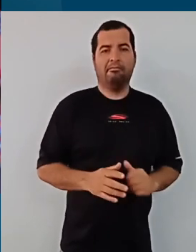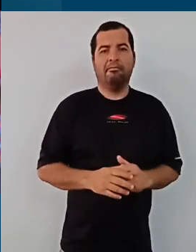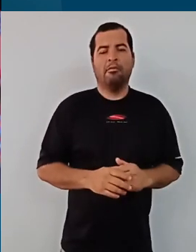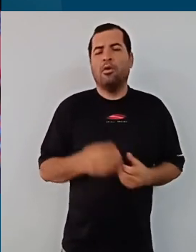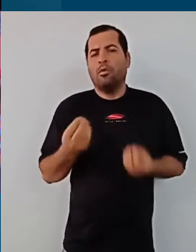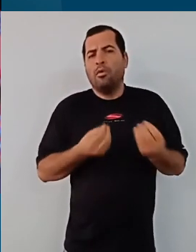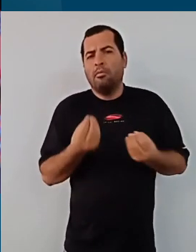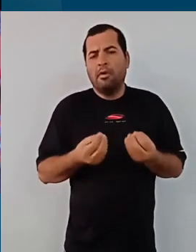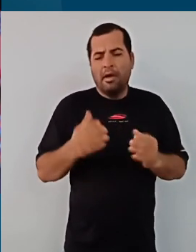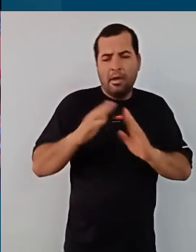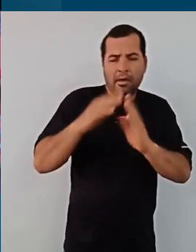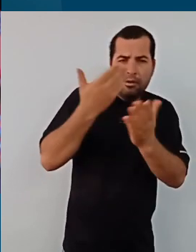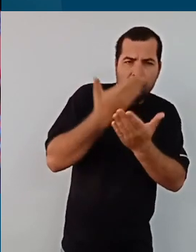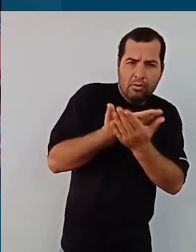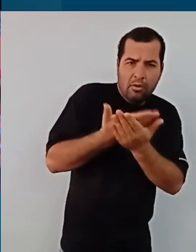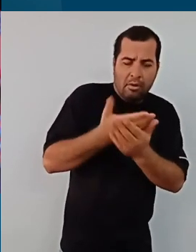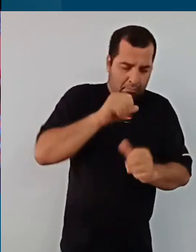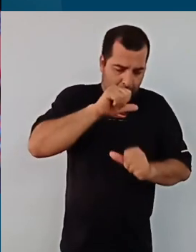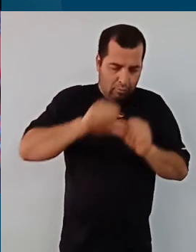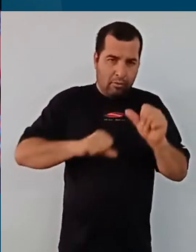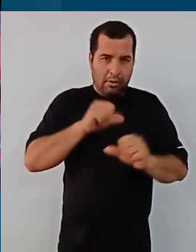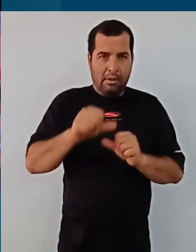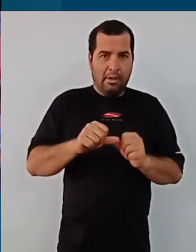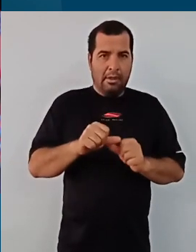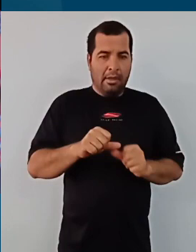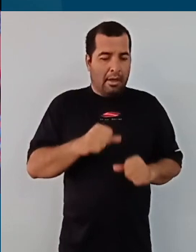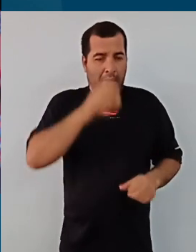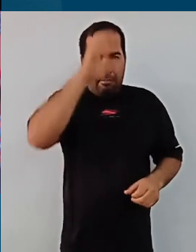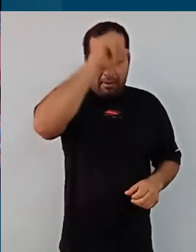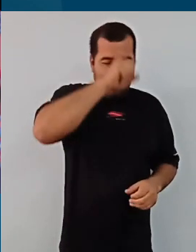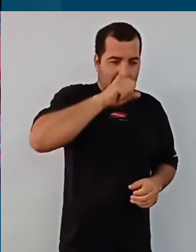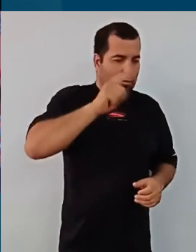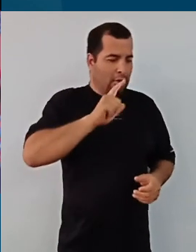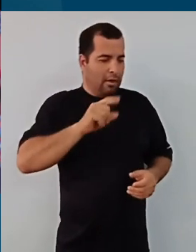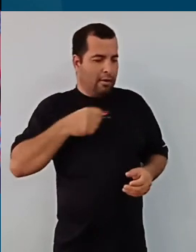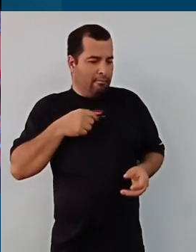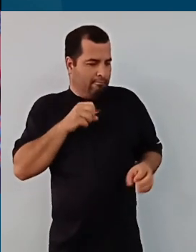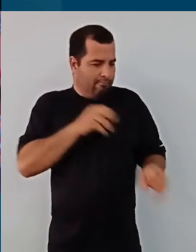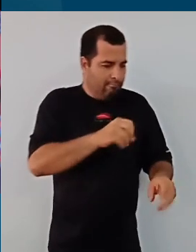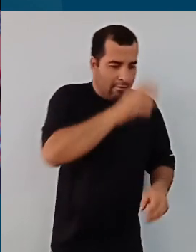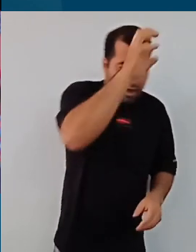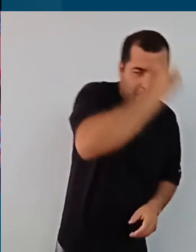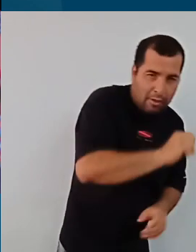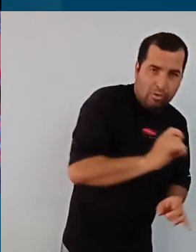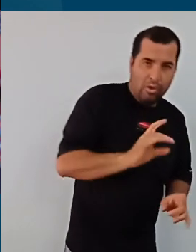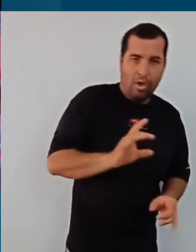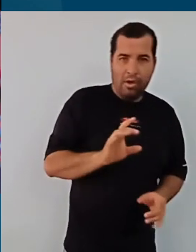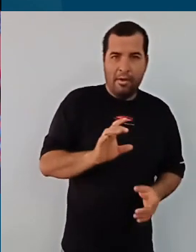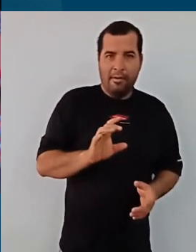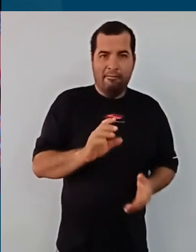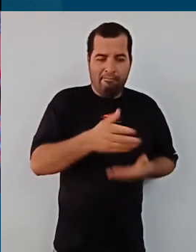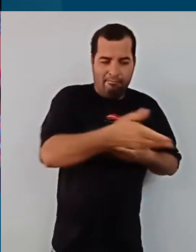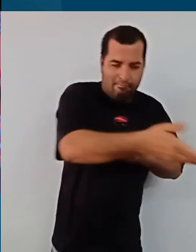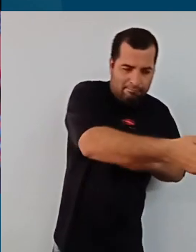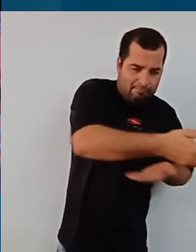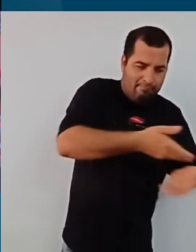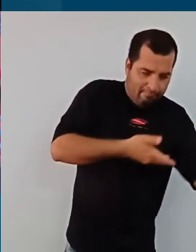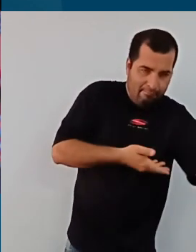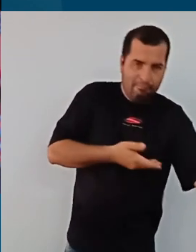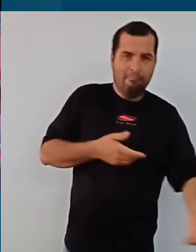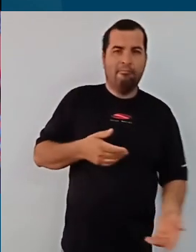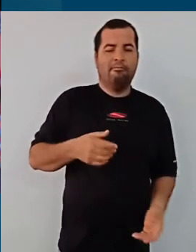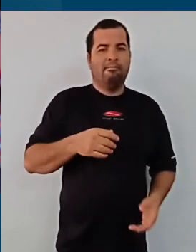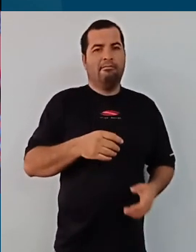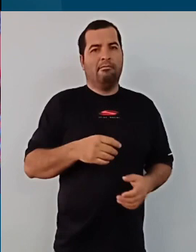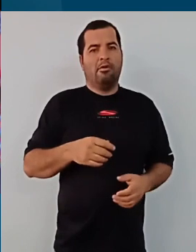da escola em conceber a aprendizagem apenas como uma simples transferência de conhecimento? E, por fim, como entender a